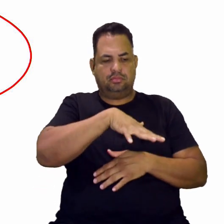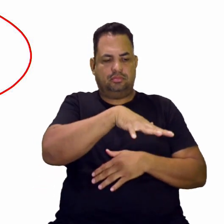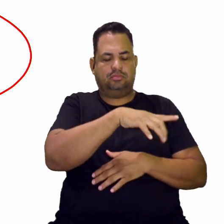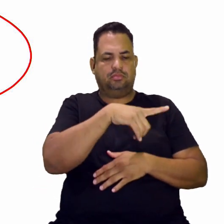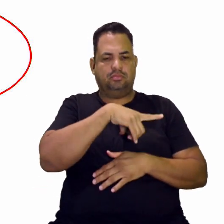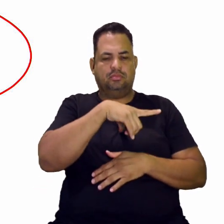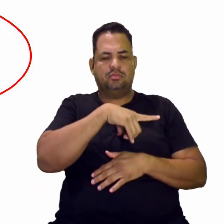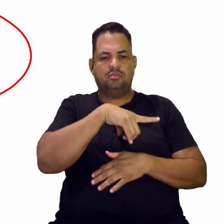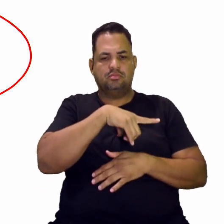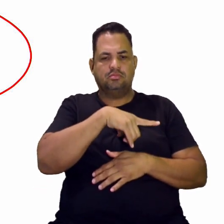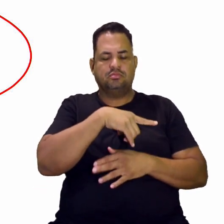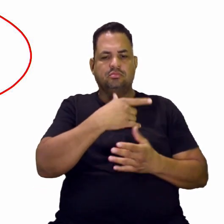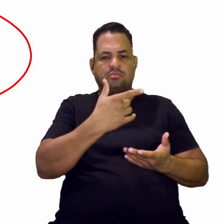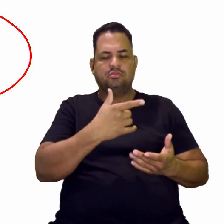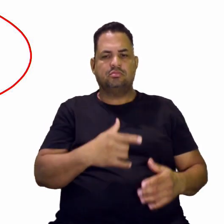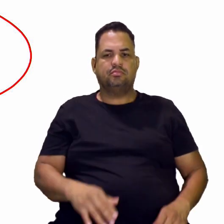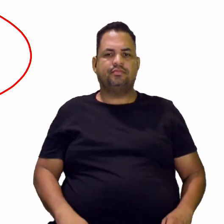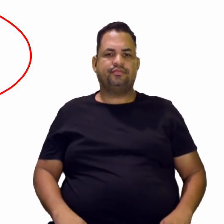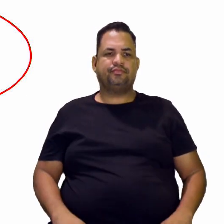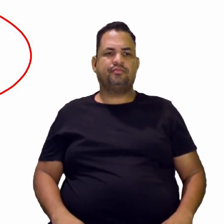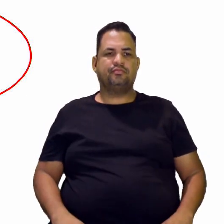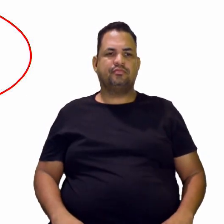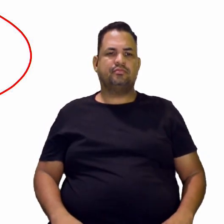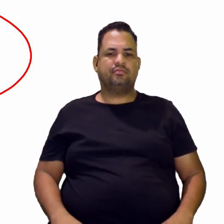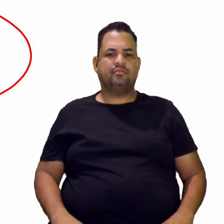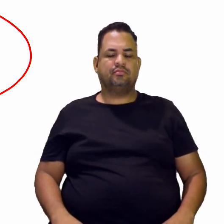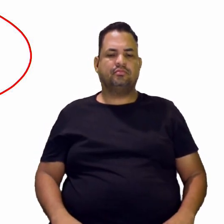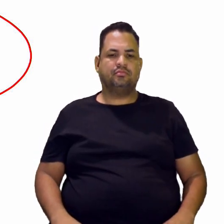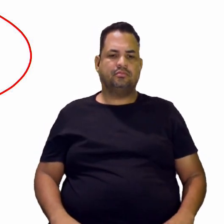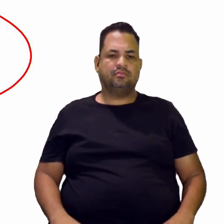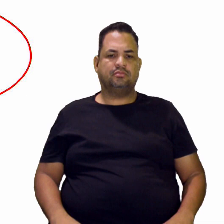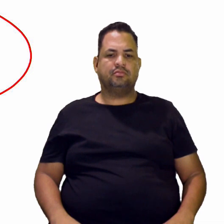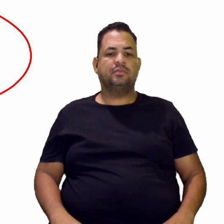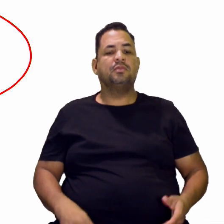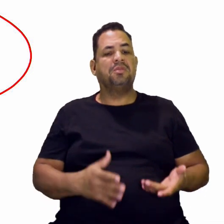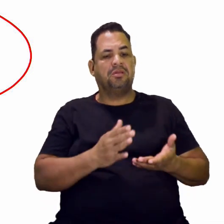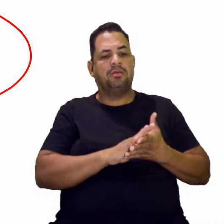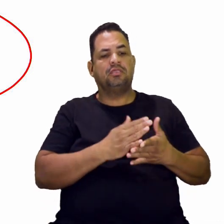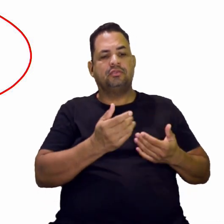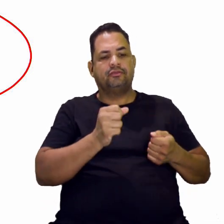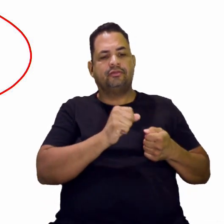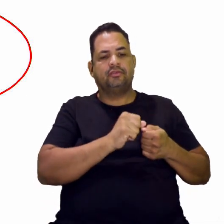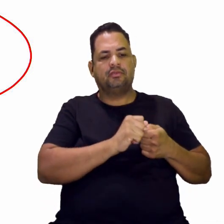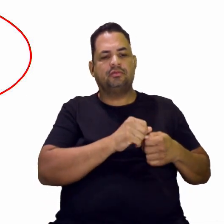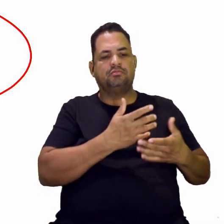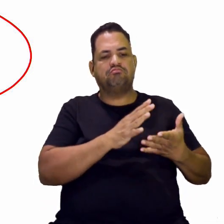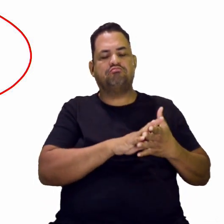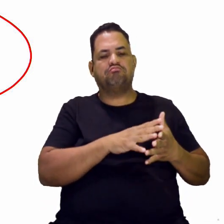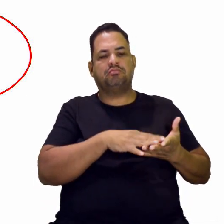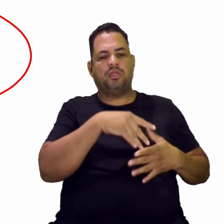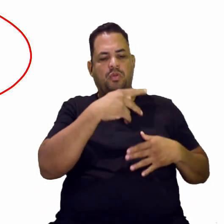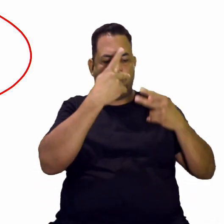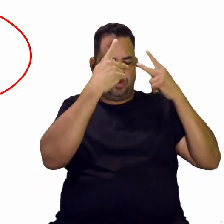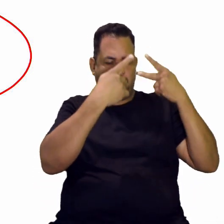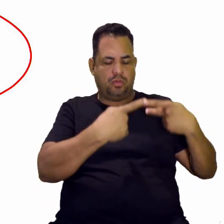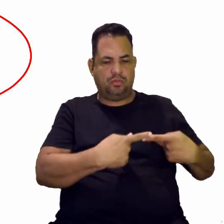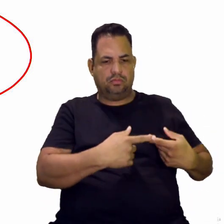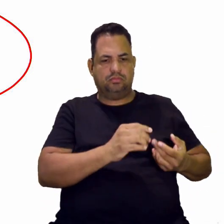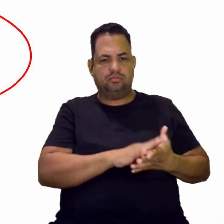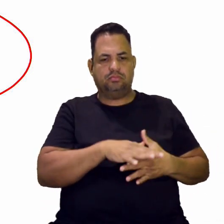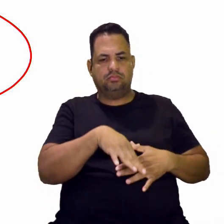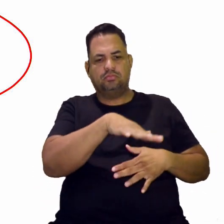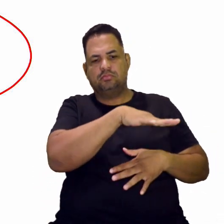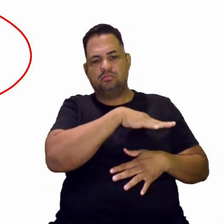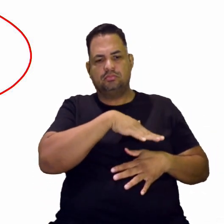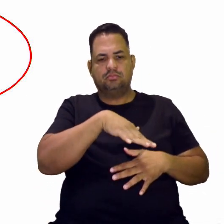gente tem a questão dos habitats artificiais e dos habitats naturais. Habitats